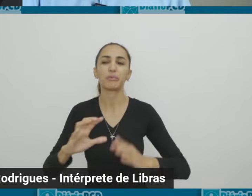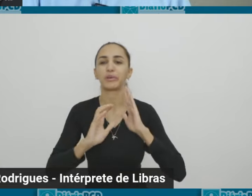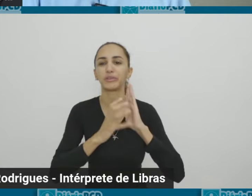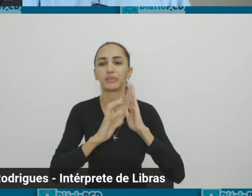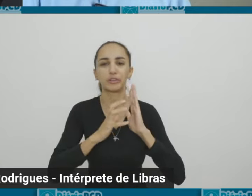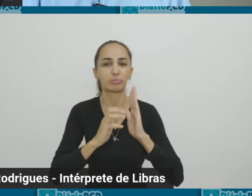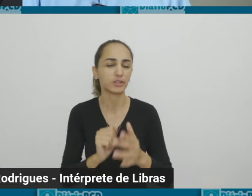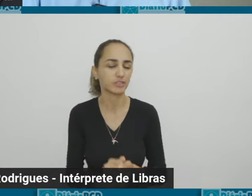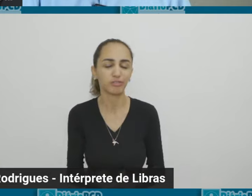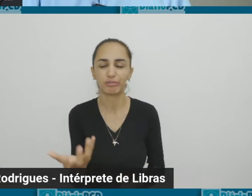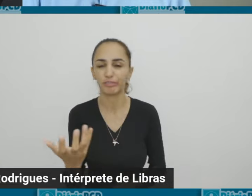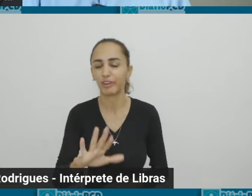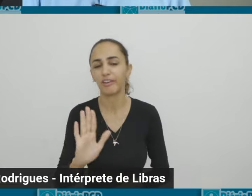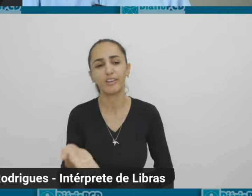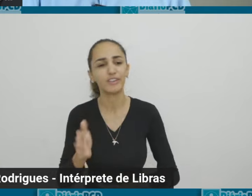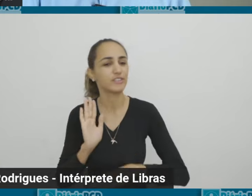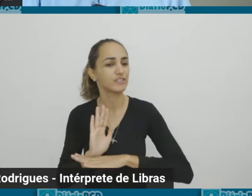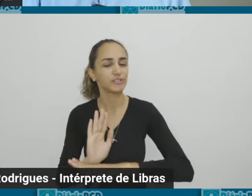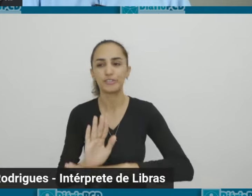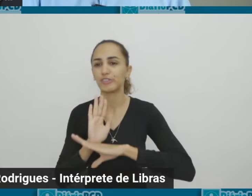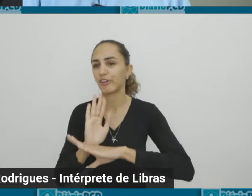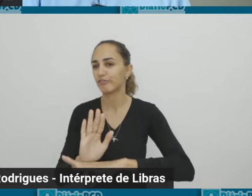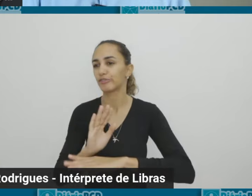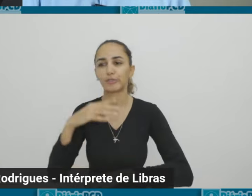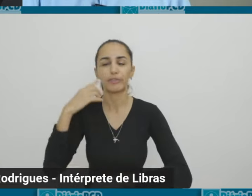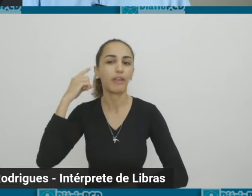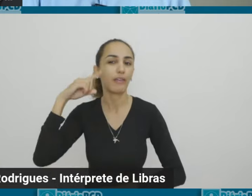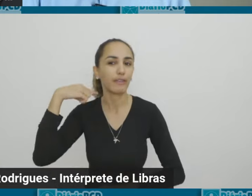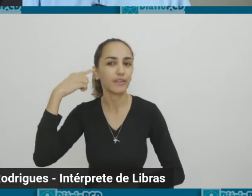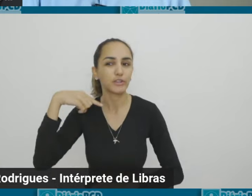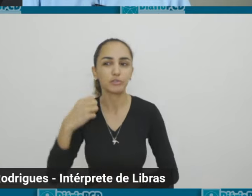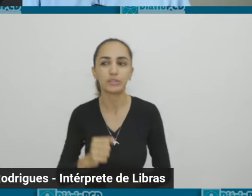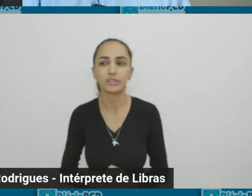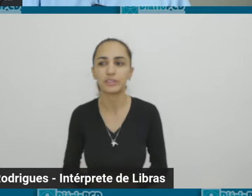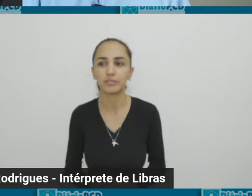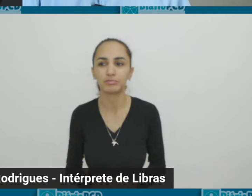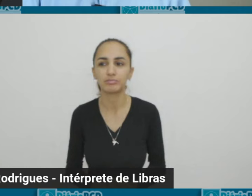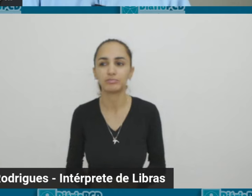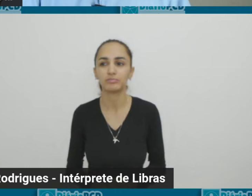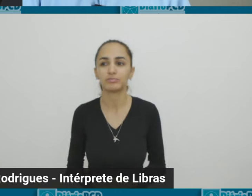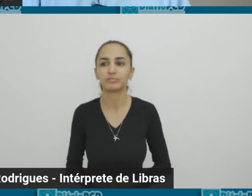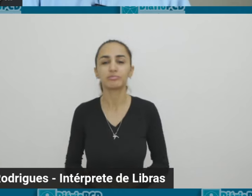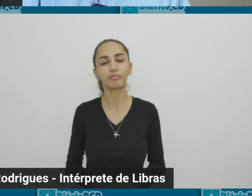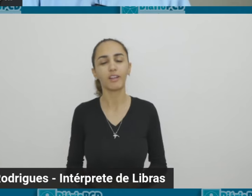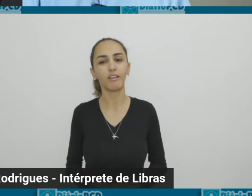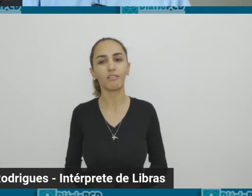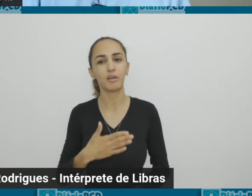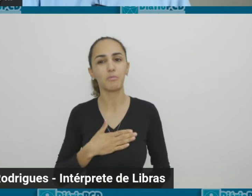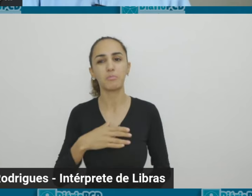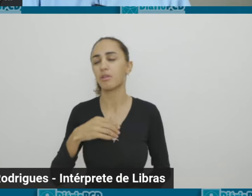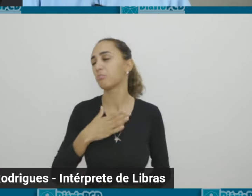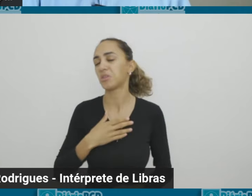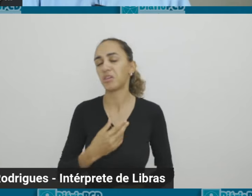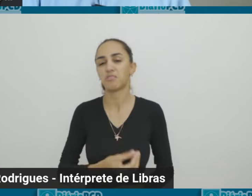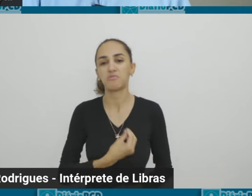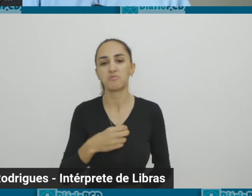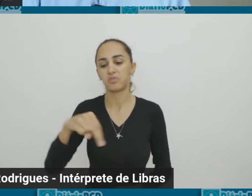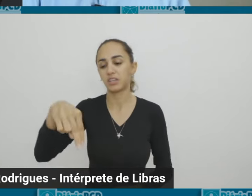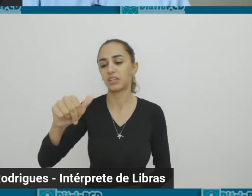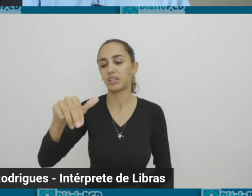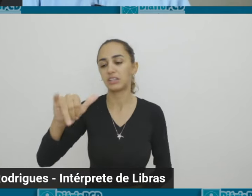já contribuí com os meus pares na advocacia. E eu levei minha vida, Nancy Segadilha. E a Amon me liga para uma